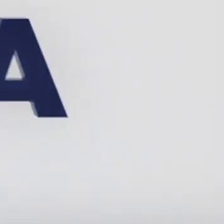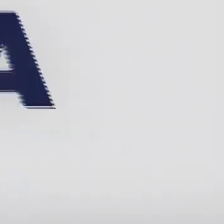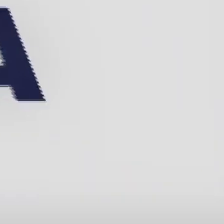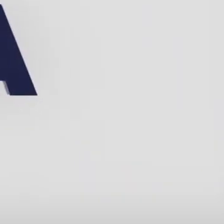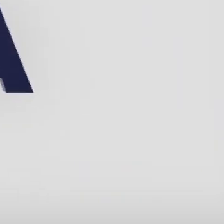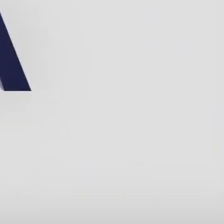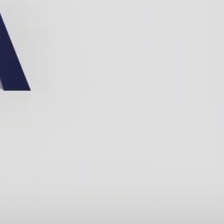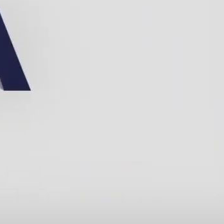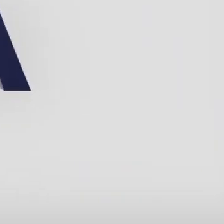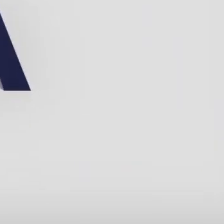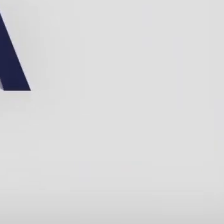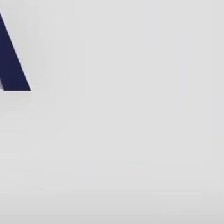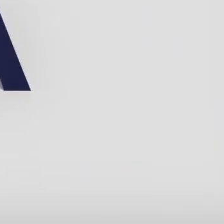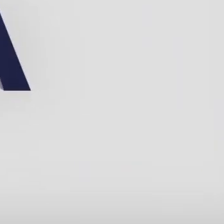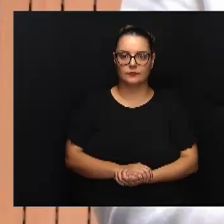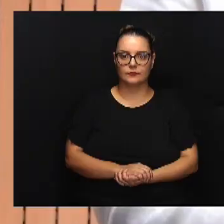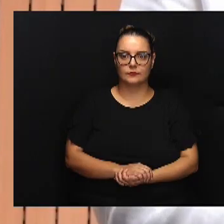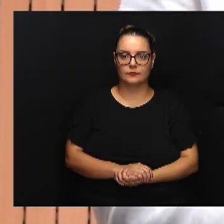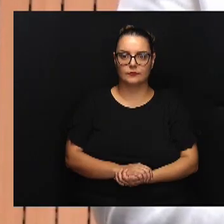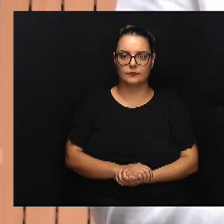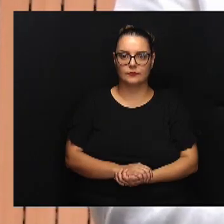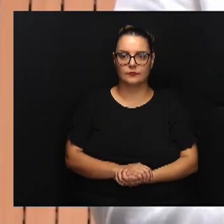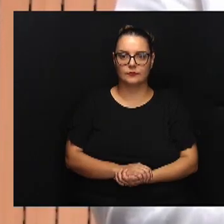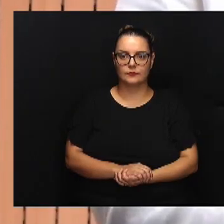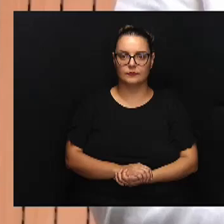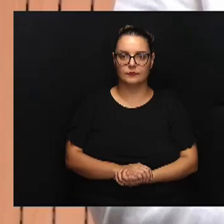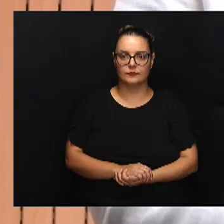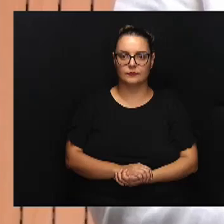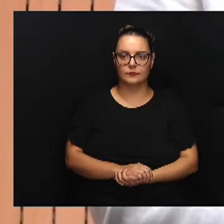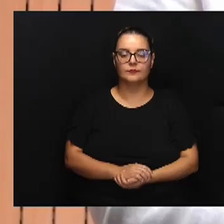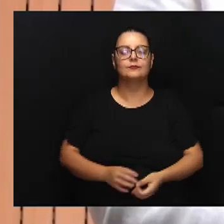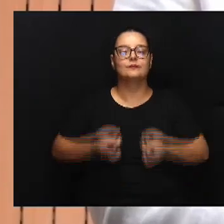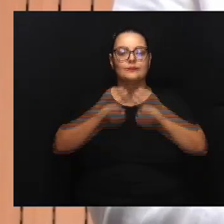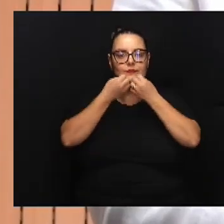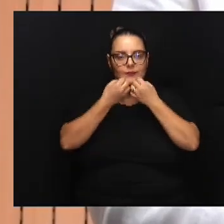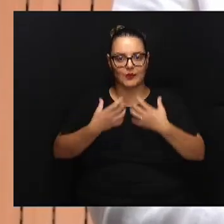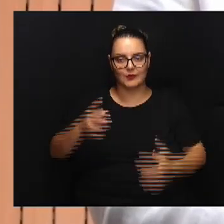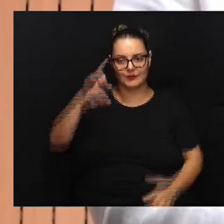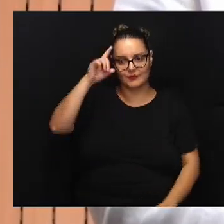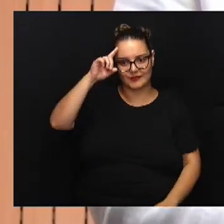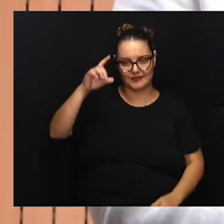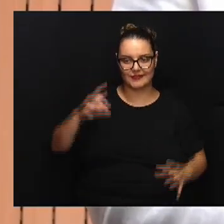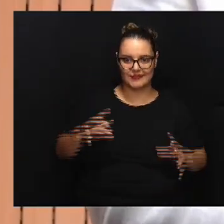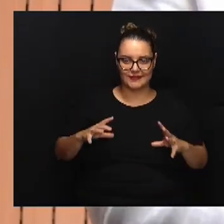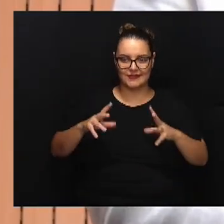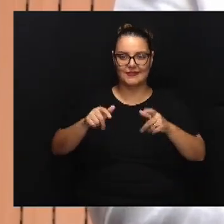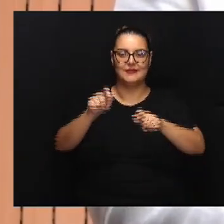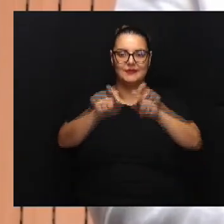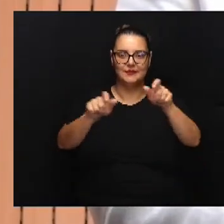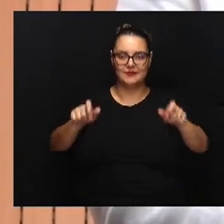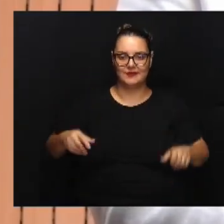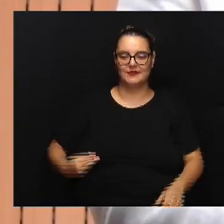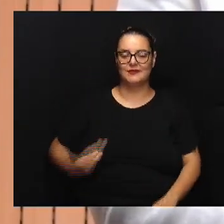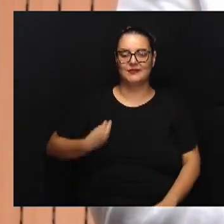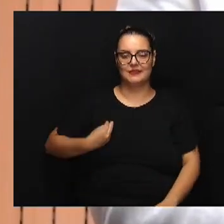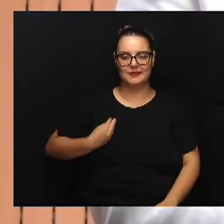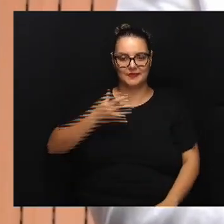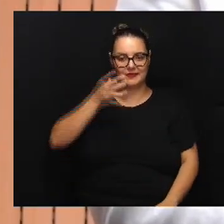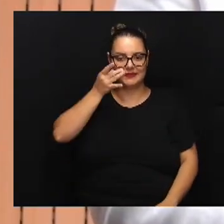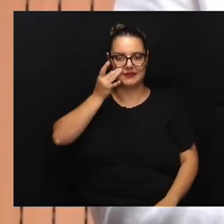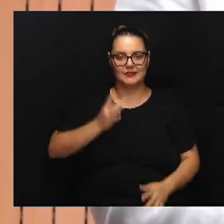TV Câmara, Campinas. Bom dia a todas as pessoas aqui